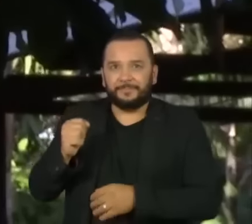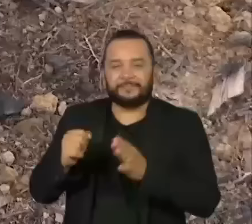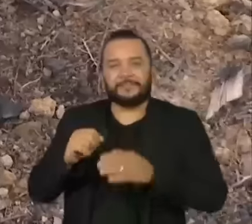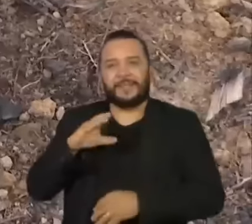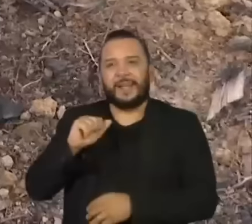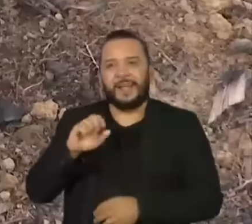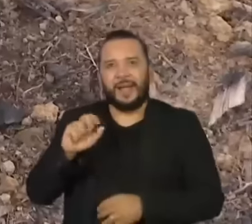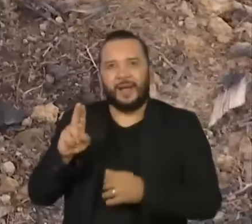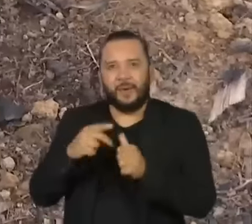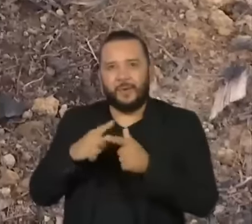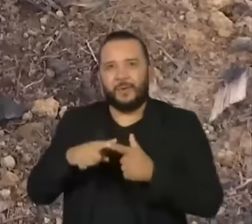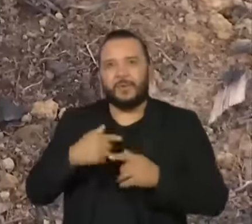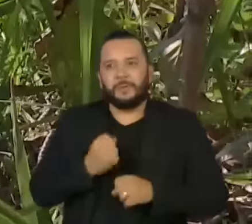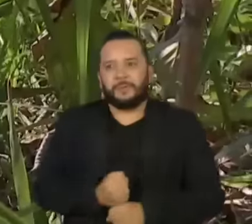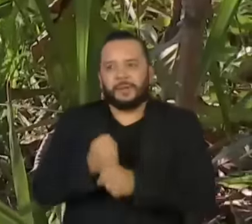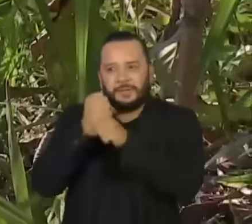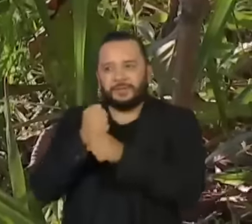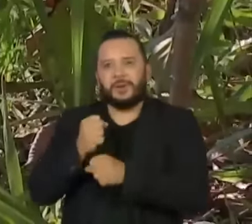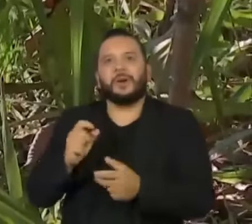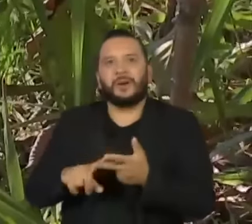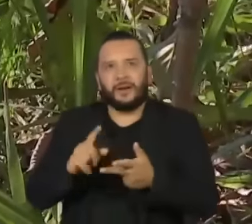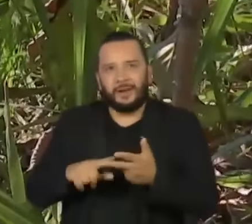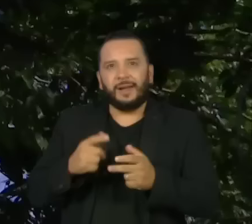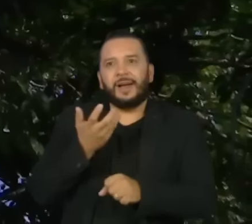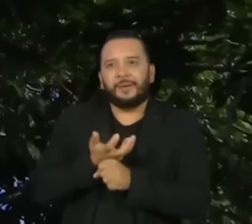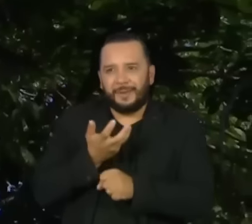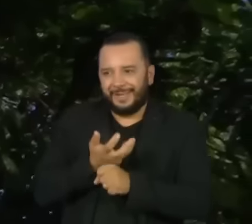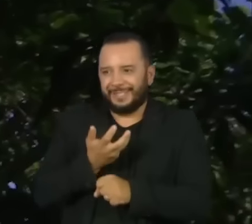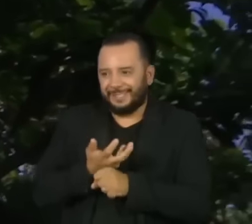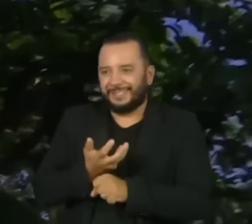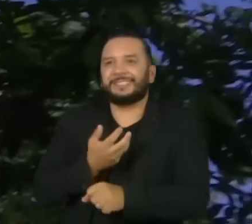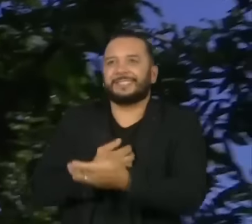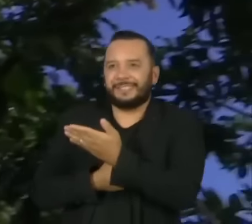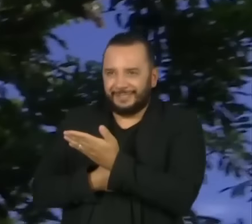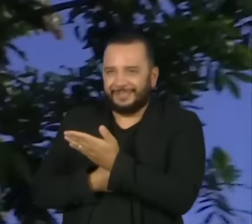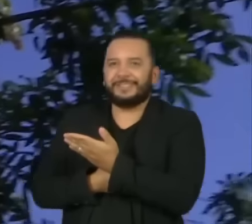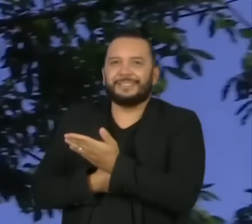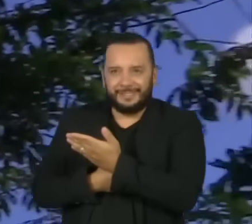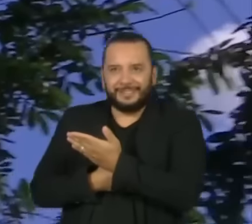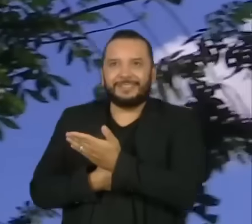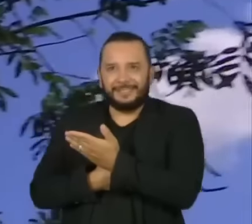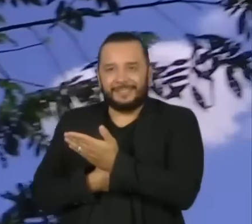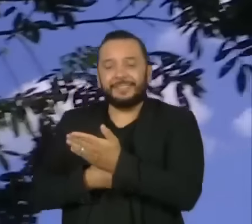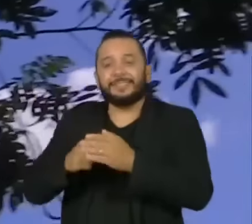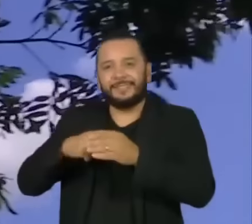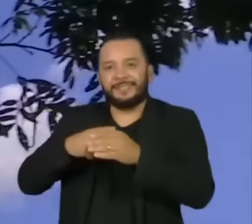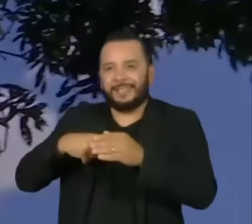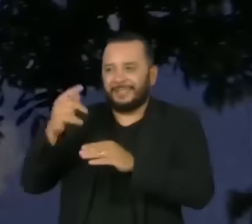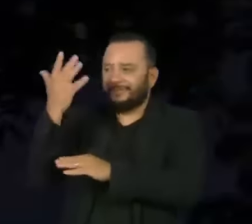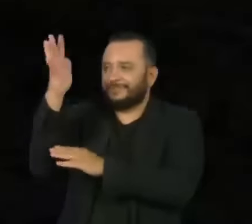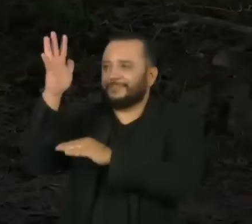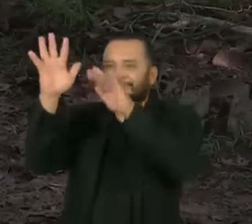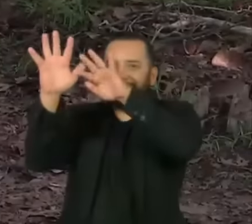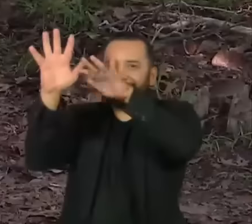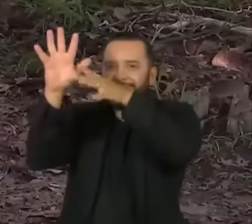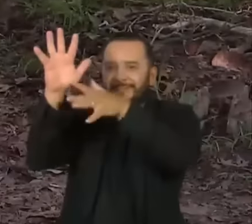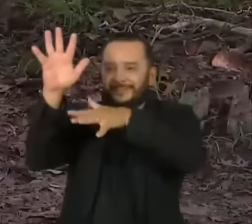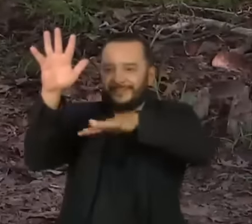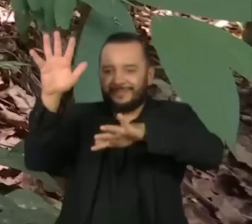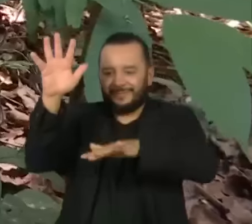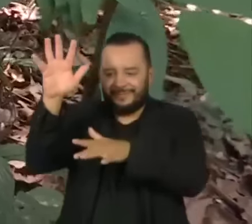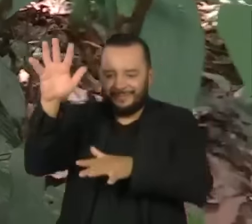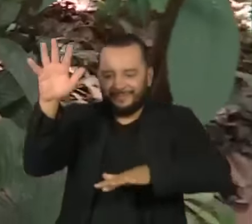Cacau, mandioca, abacaxi crescem à sombra da floresta. As folhas que caem não são removidas,